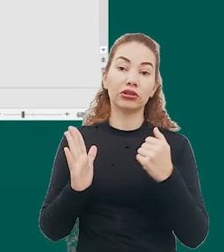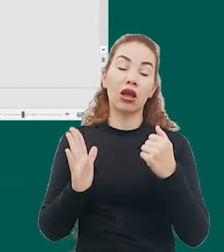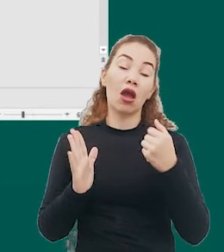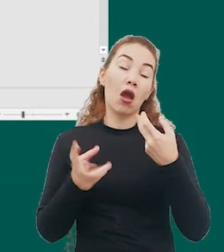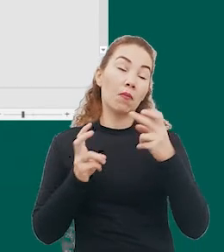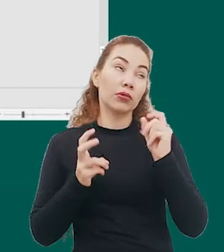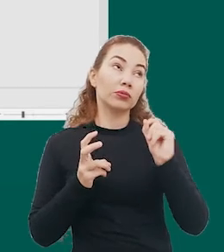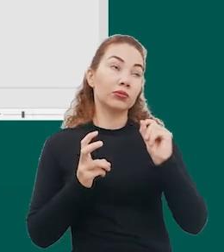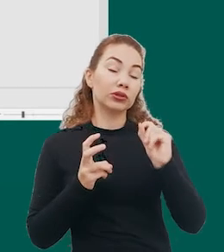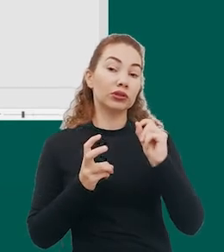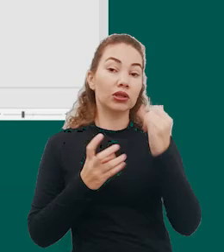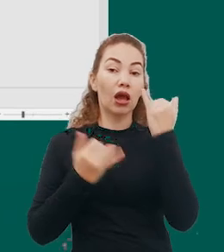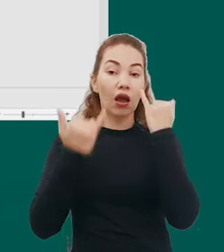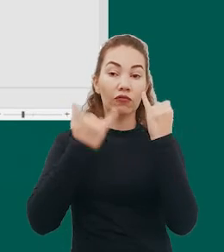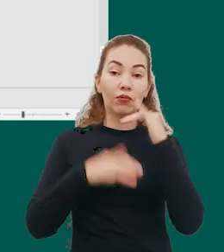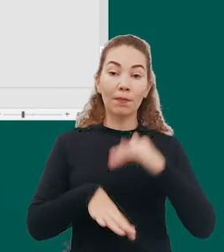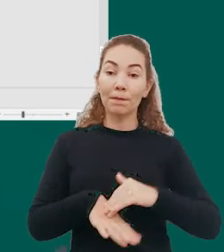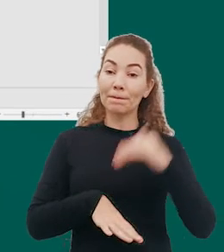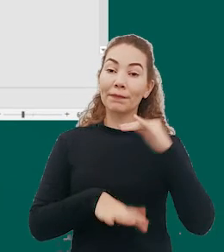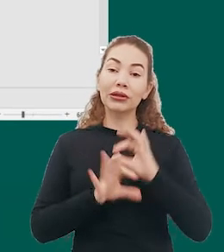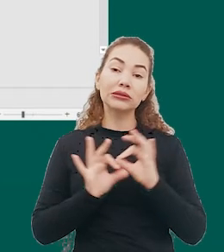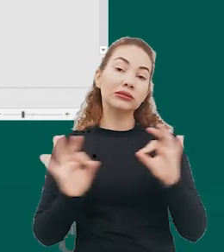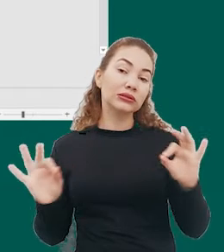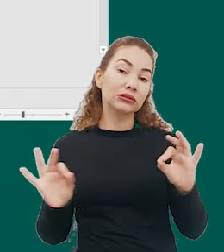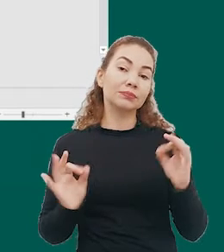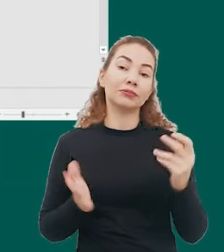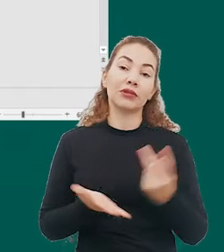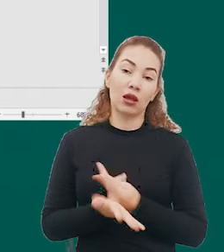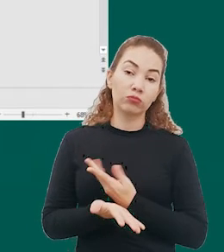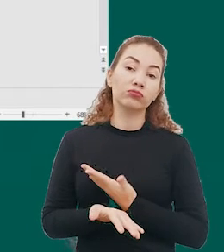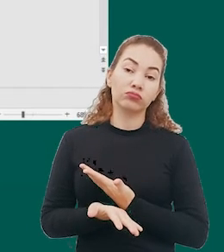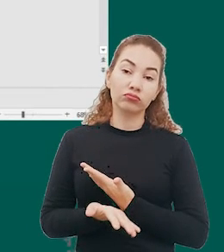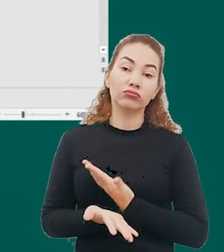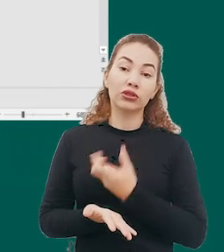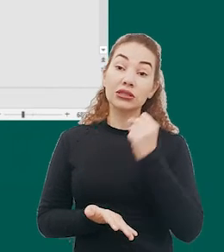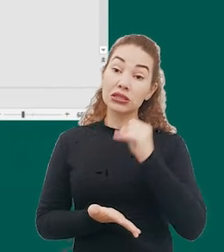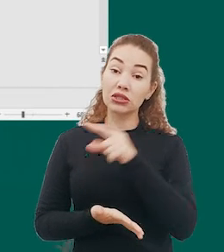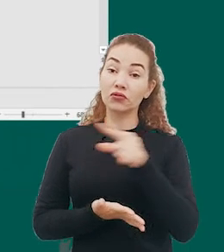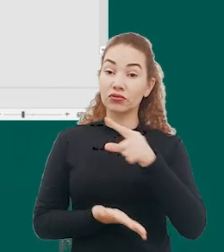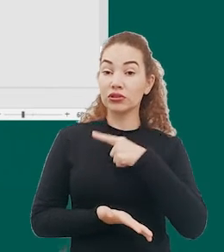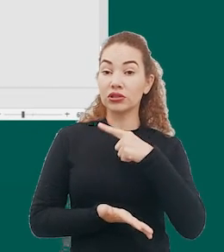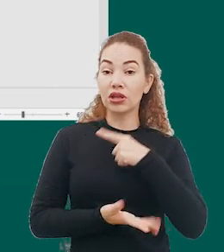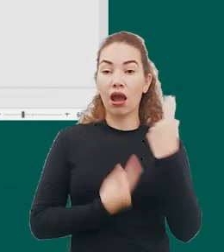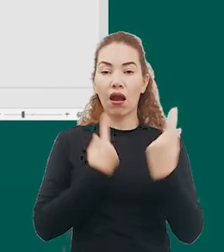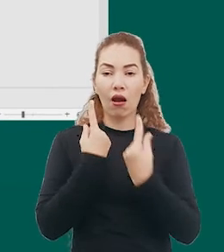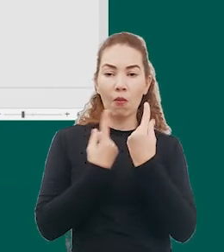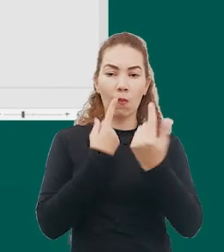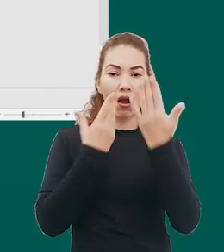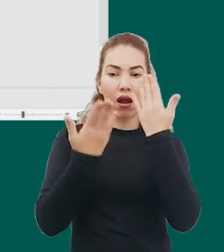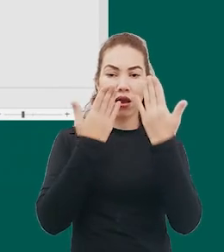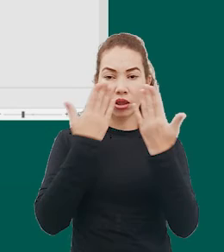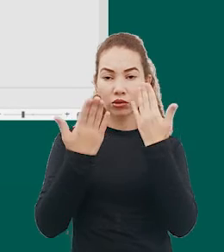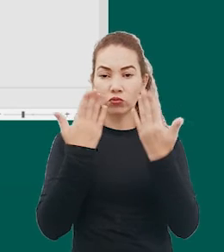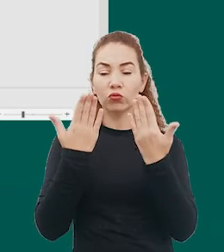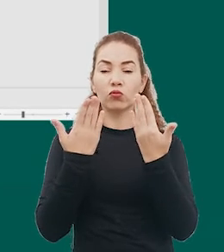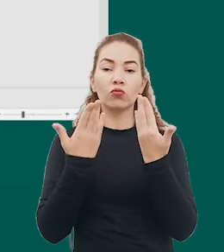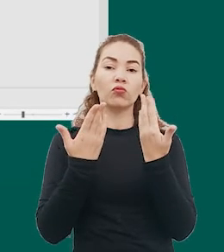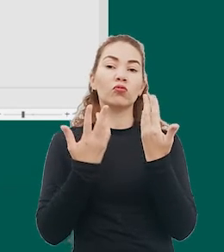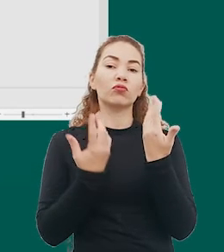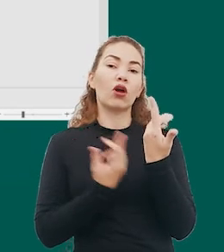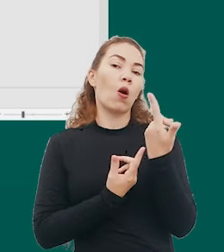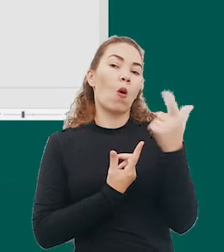ver aqui aquelas informações mais comuns que acontecem. Se vocês tiverem alguma dúvida, né, em relação a